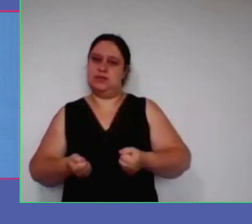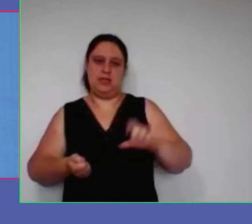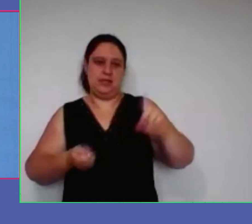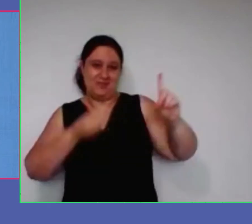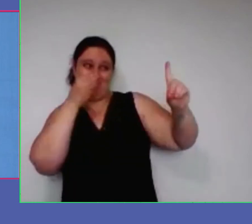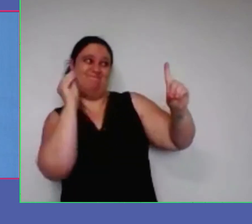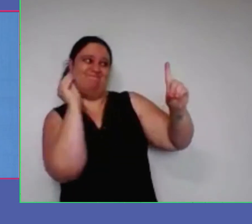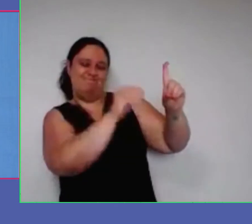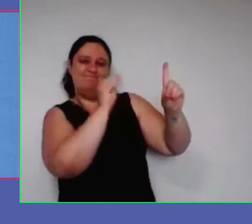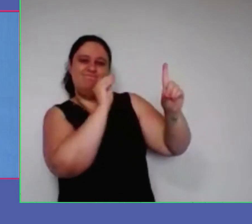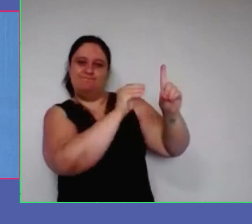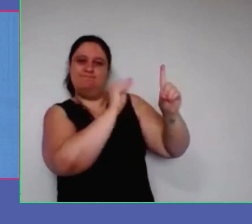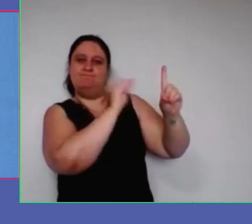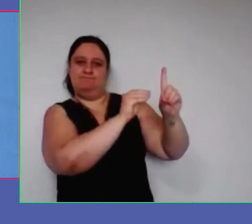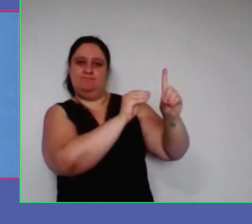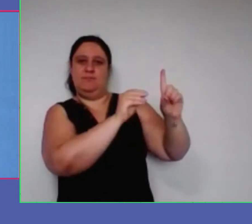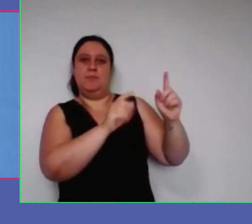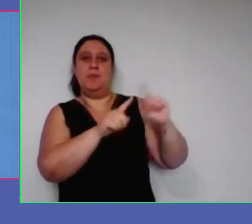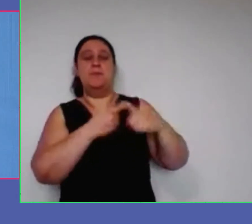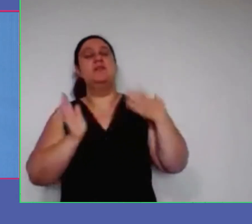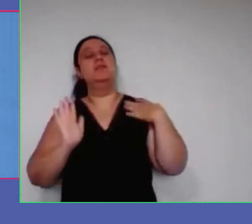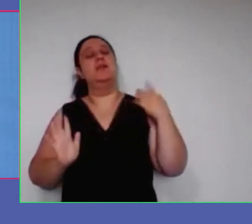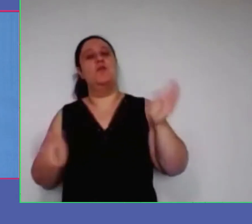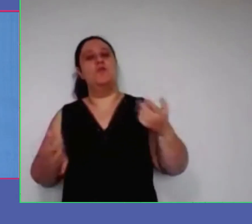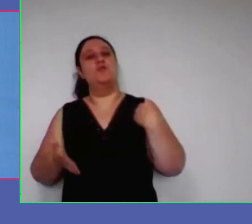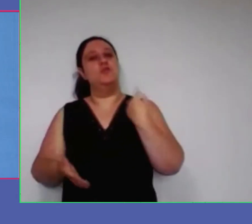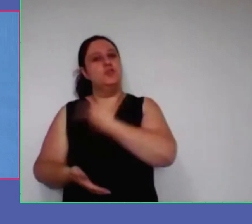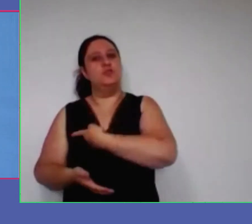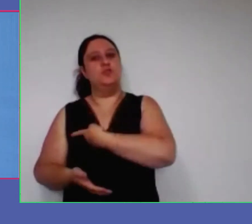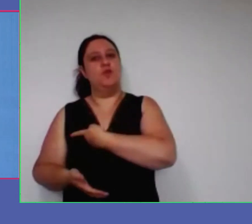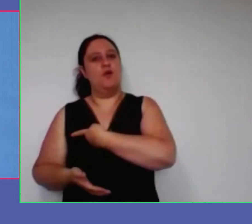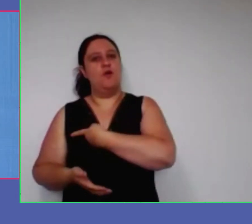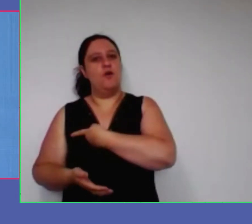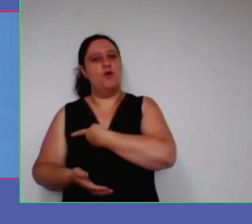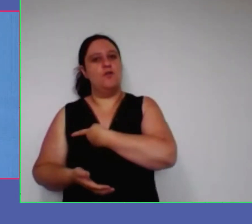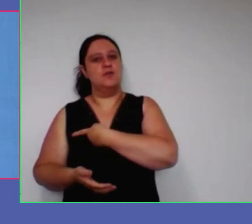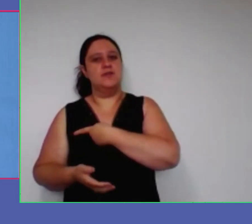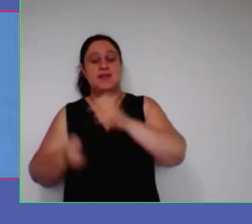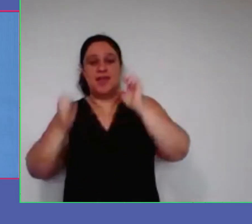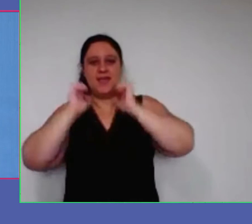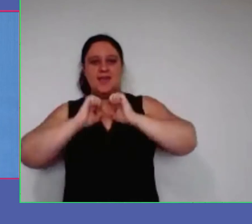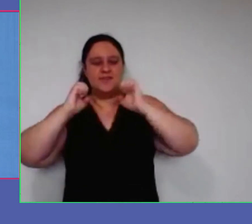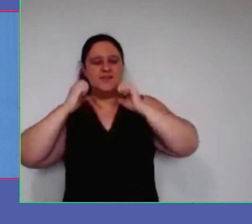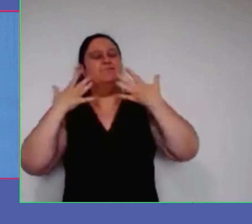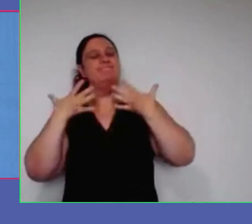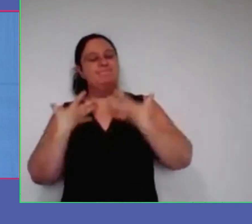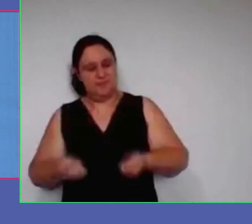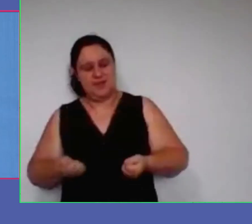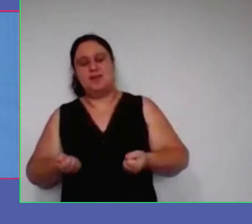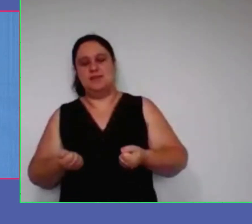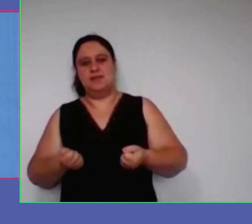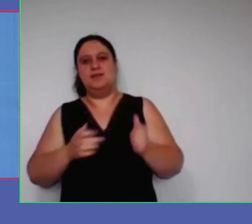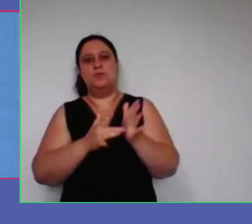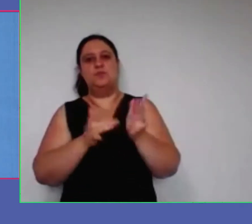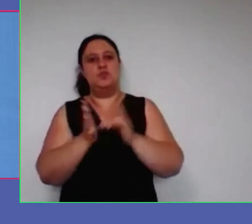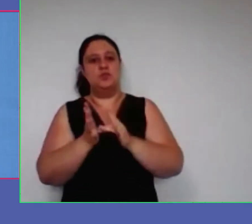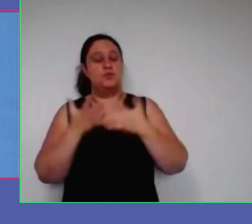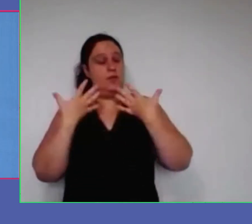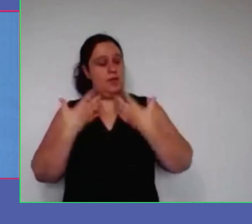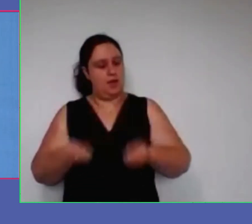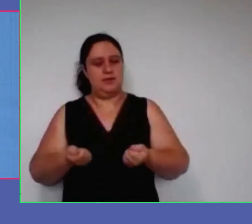hoje abraçamos a Jesus, abraçamos o Evangelho, e é de nossa responsabilidade hoje,